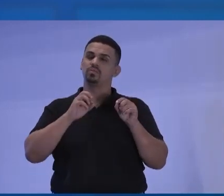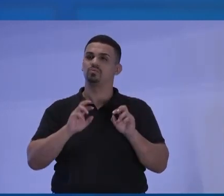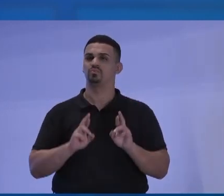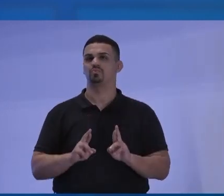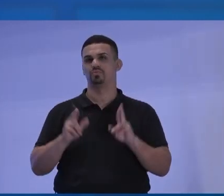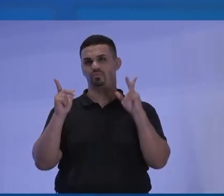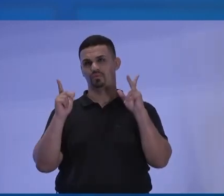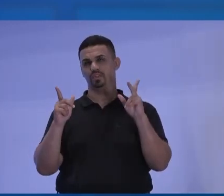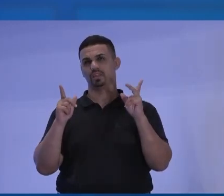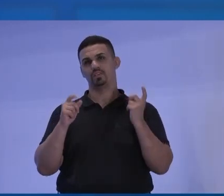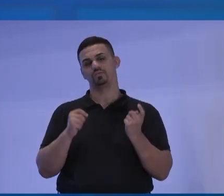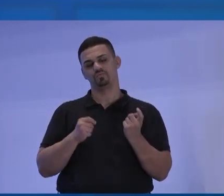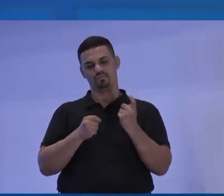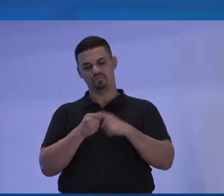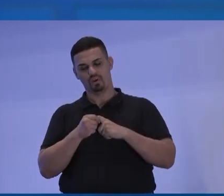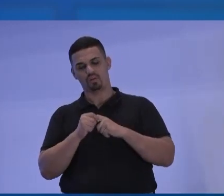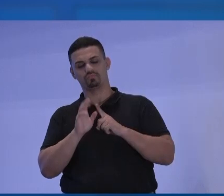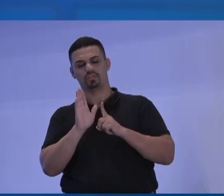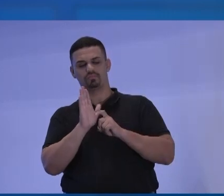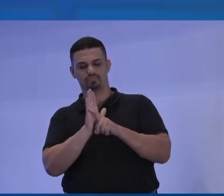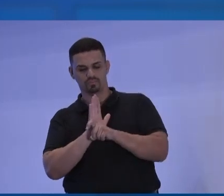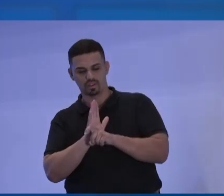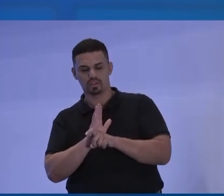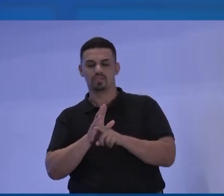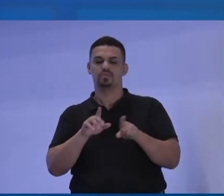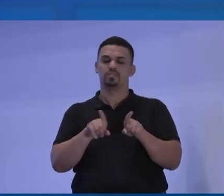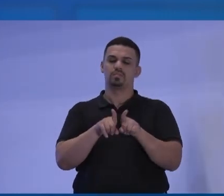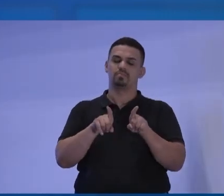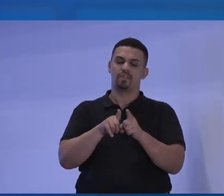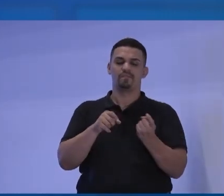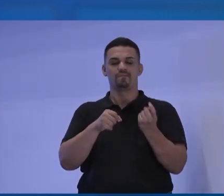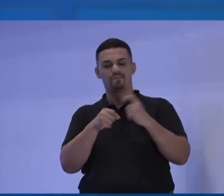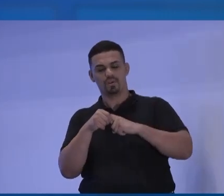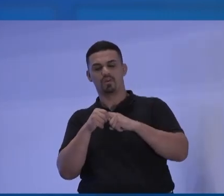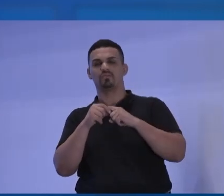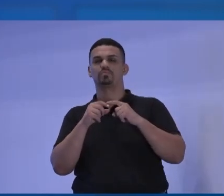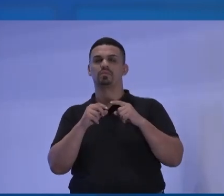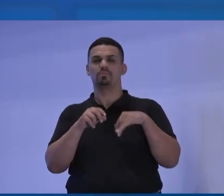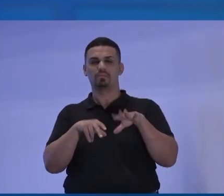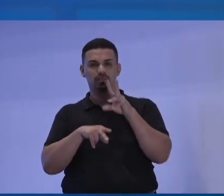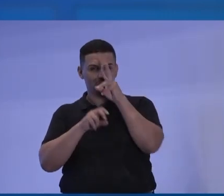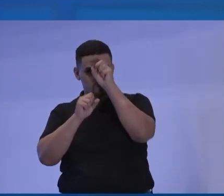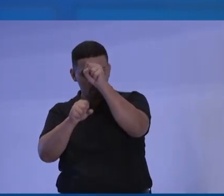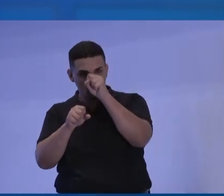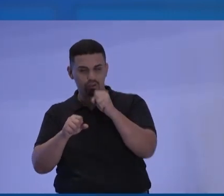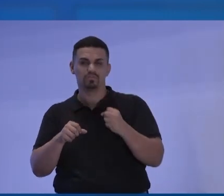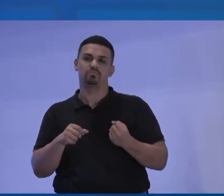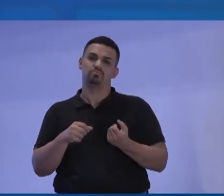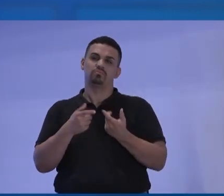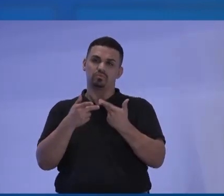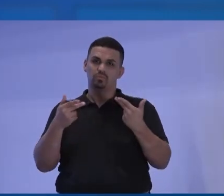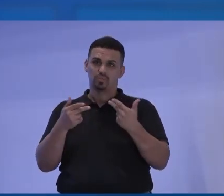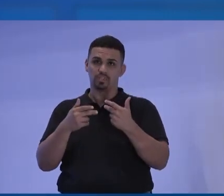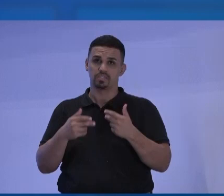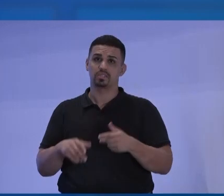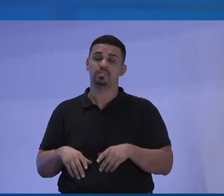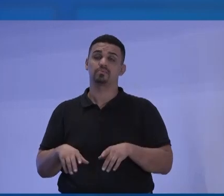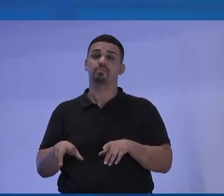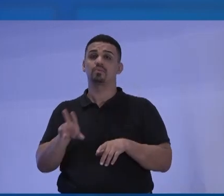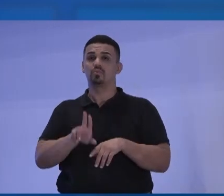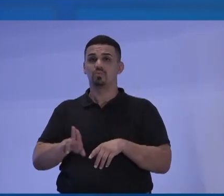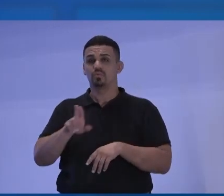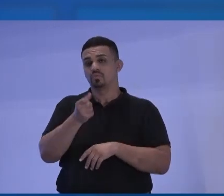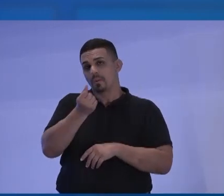de reativações, de agravamentos da doença, de resistências as medicações utilizadas e também uma